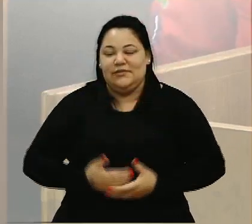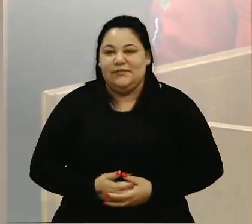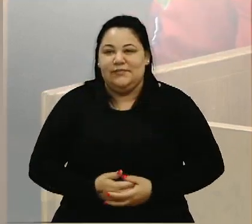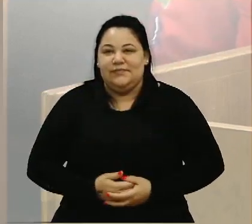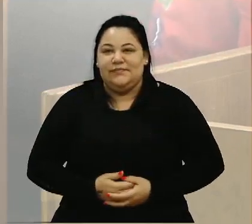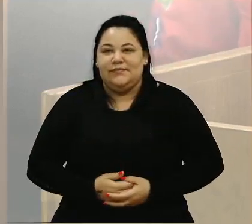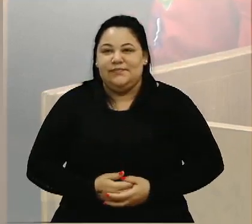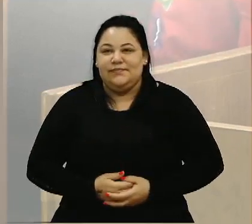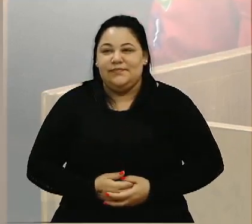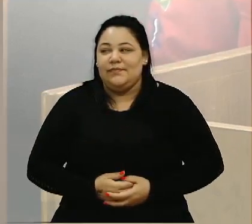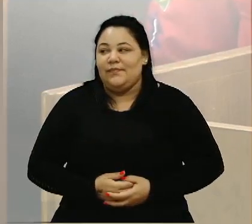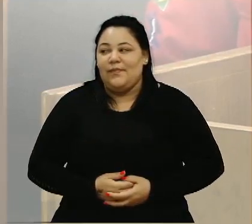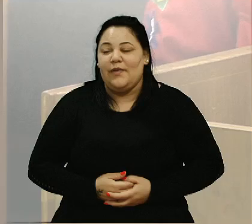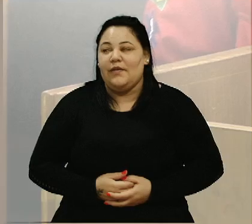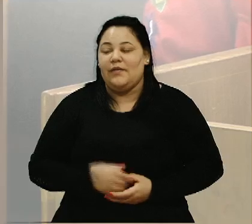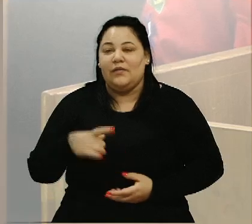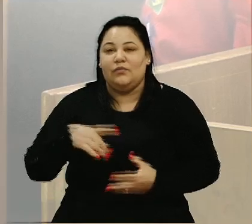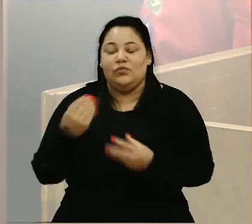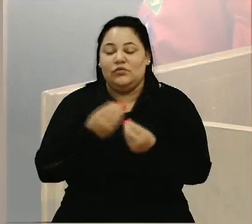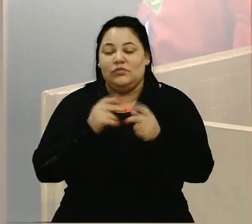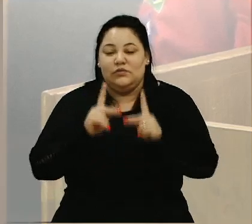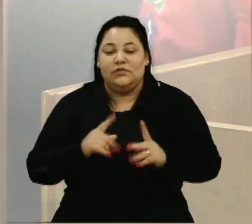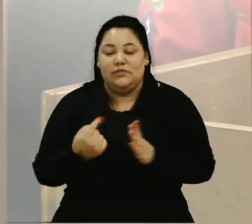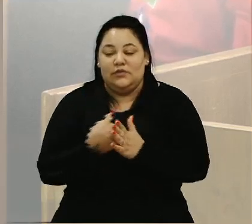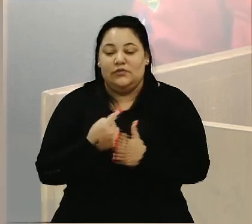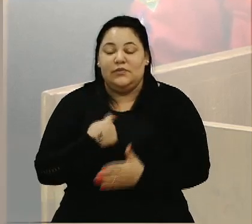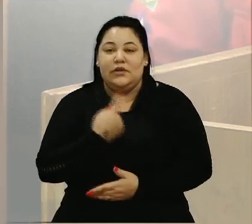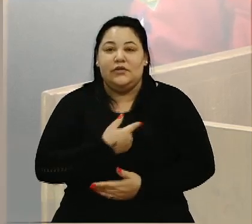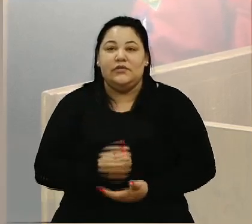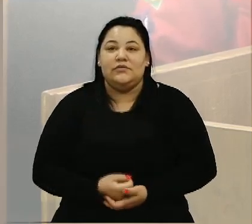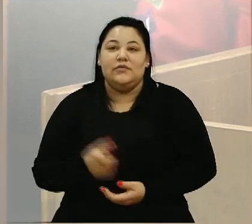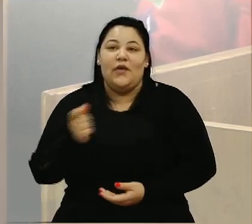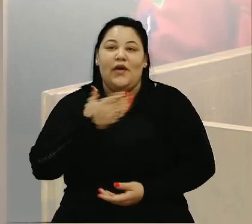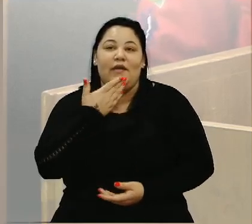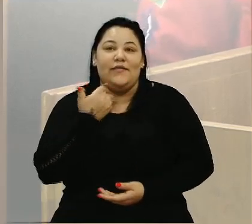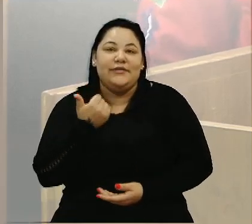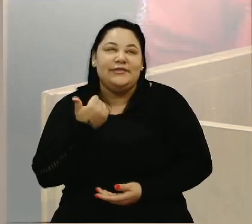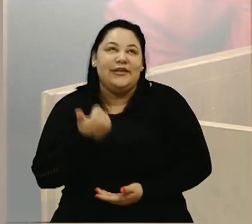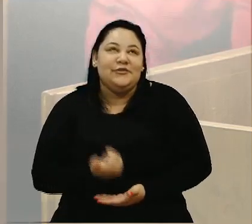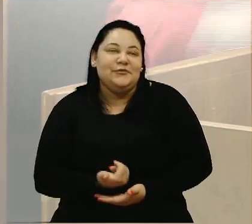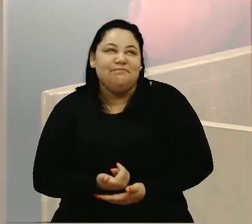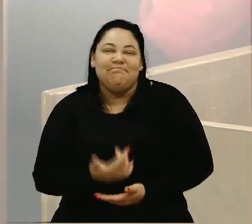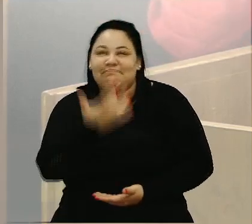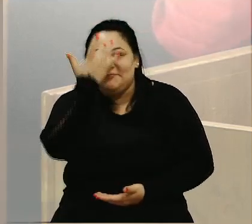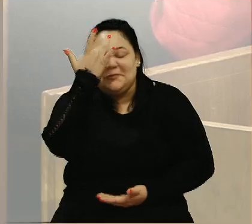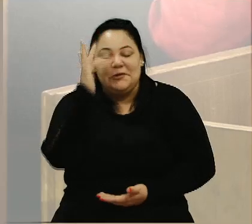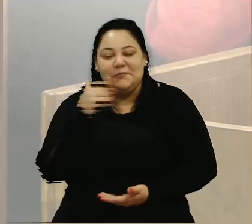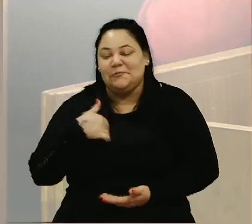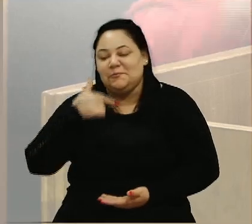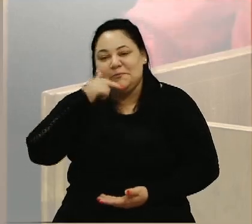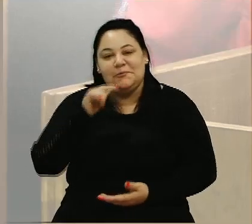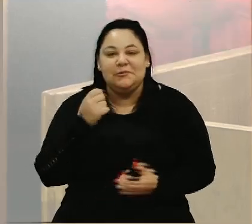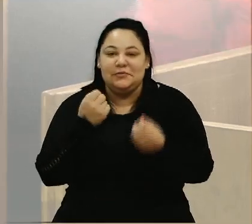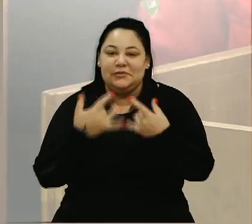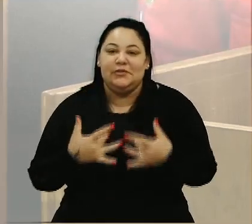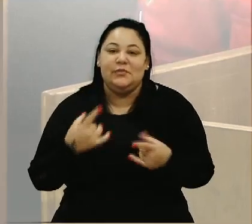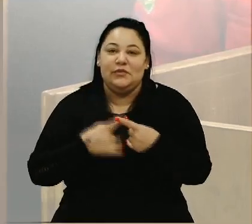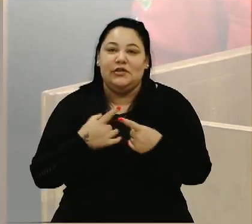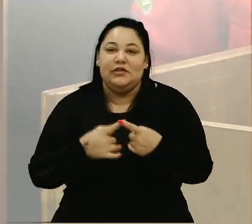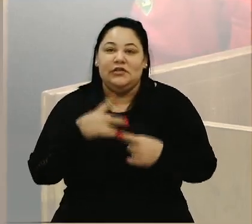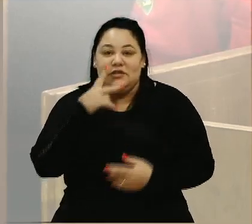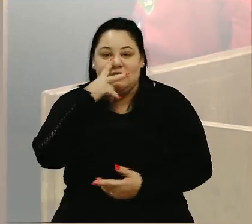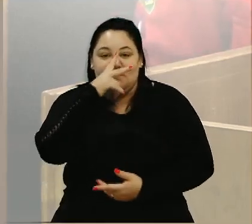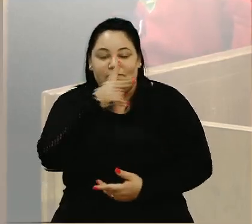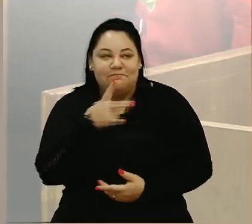com isso, né? Tem muitas pessoas que perguntam, eu não sei. Eu até hoje não consegui explicar por que a gente se doa tanto, se envolve